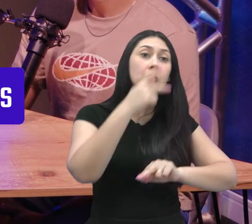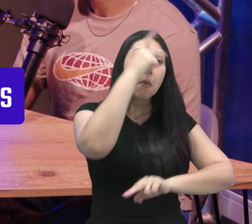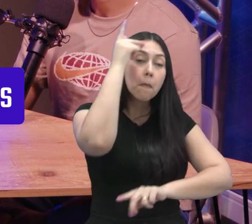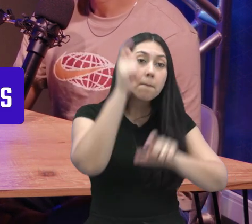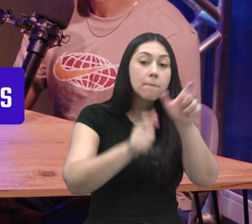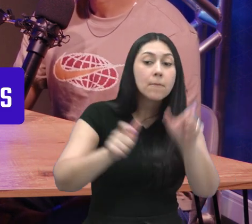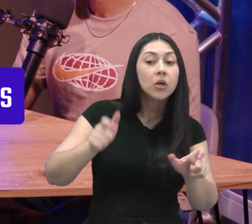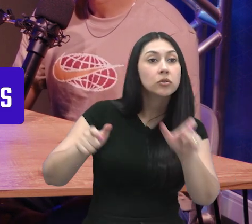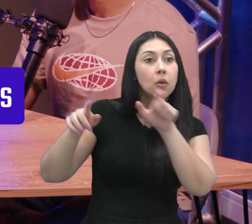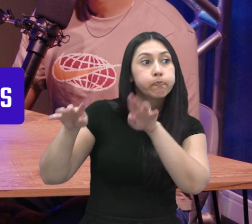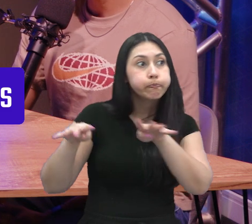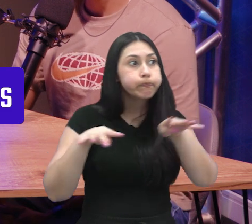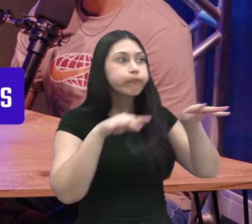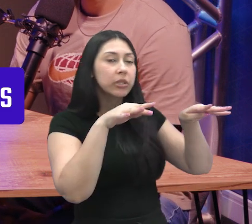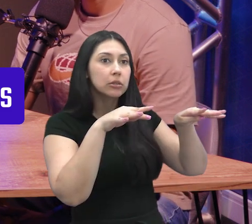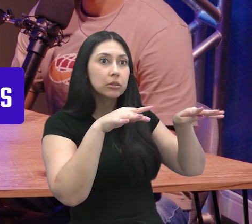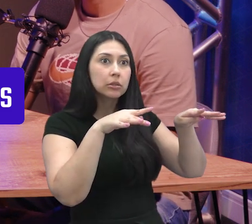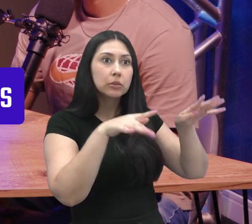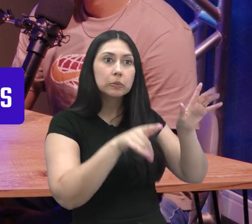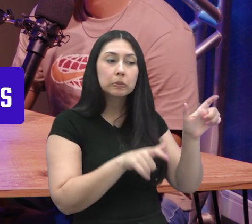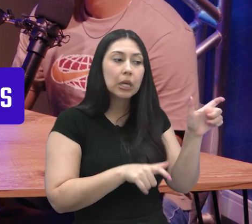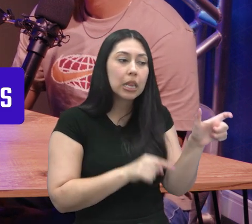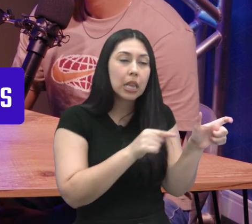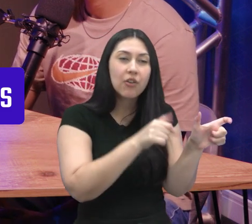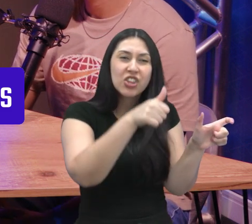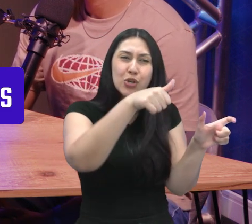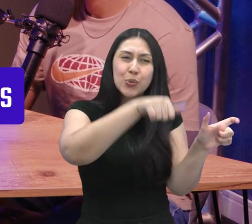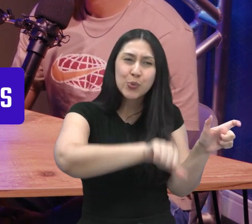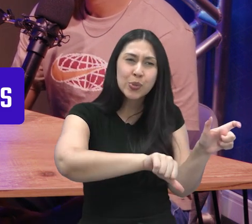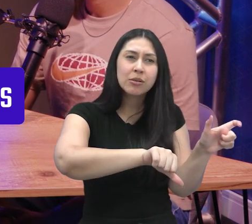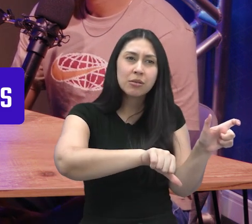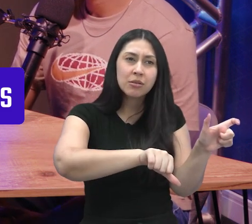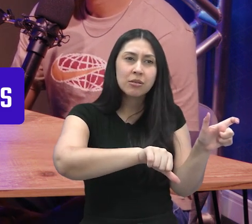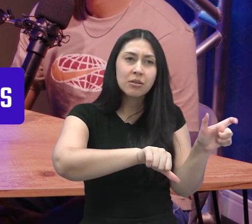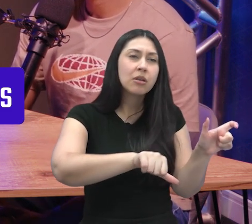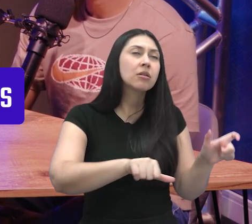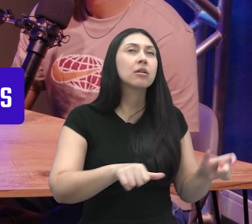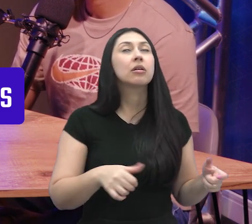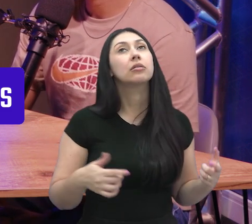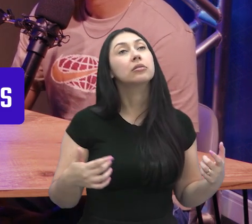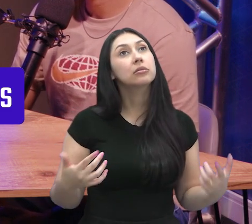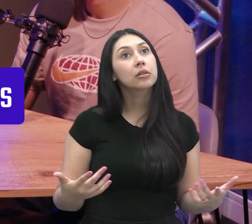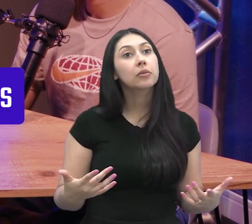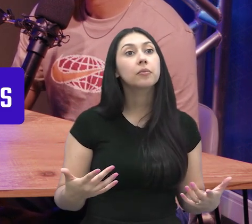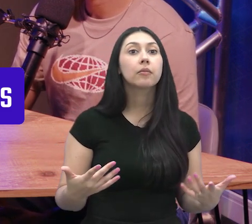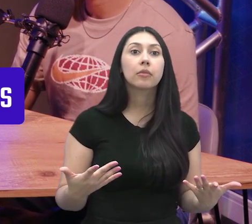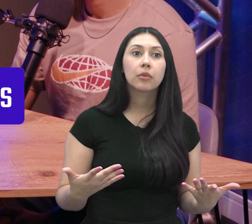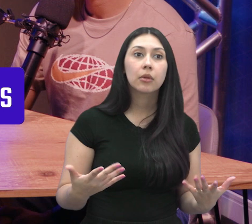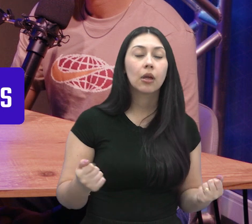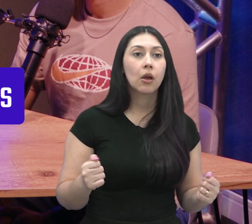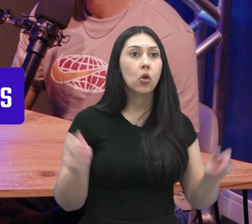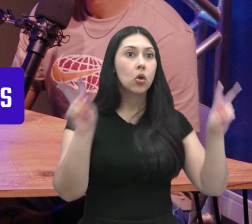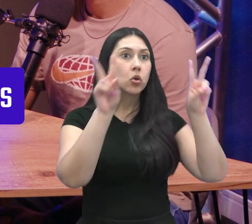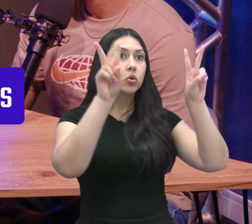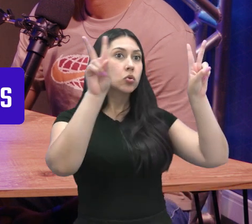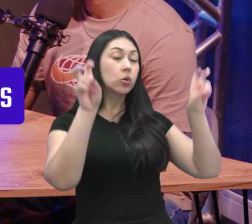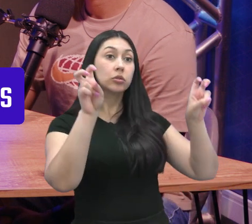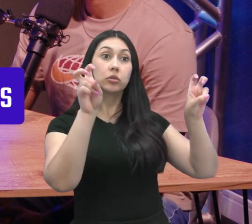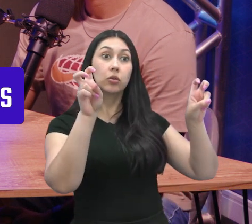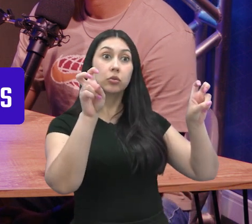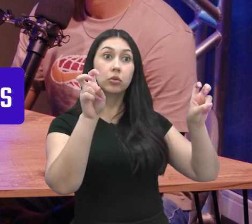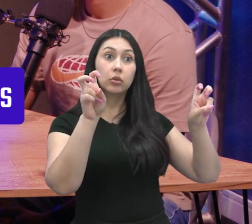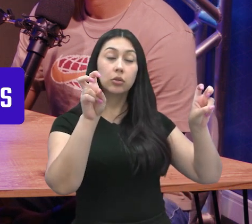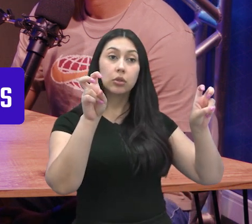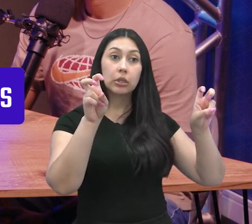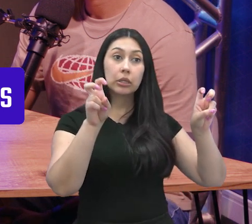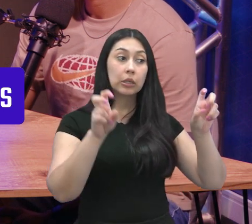consumidas geralmente são as que possuem palavras negativas. Então, aqui tem, para uma manchete de comprimento